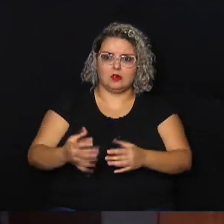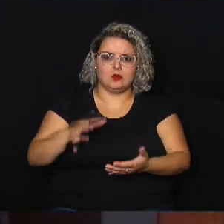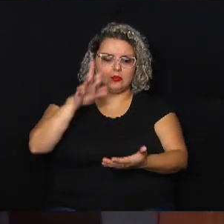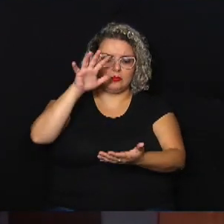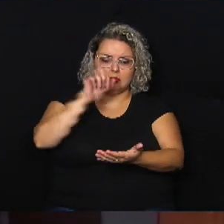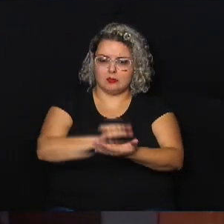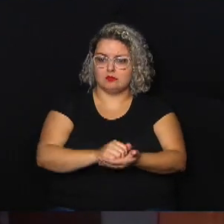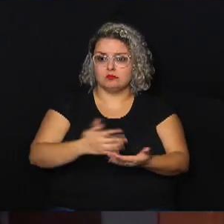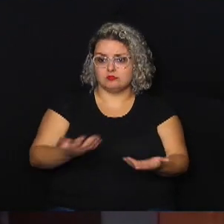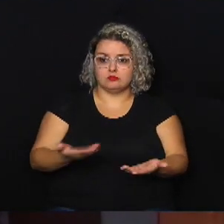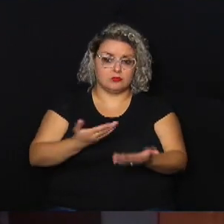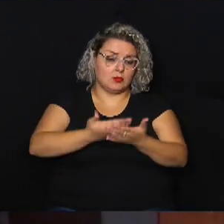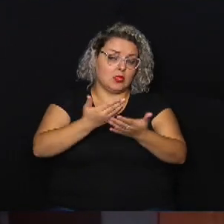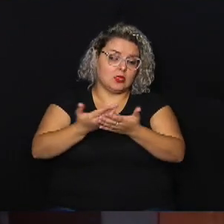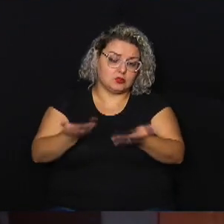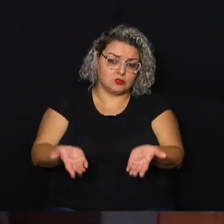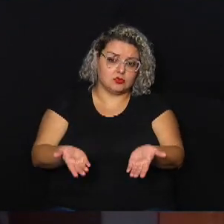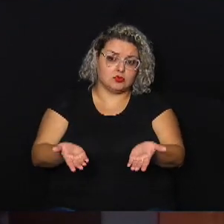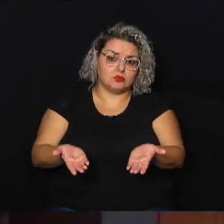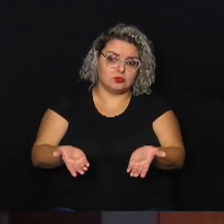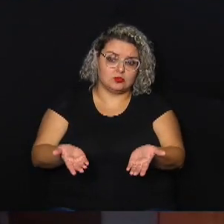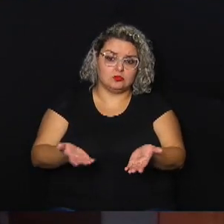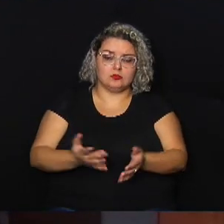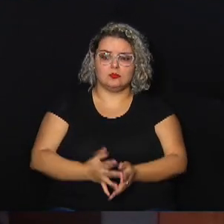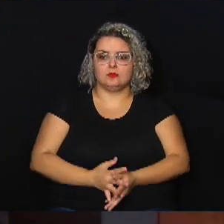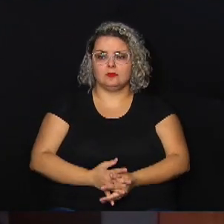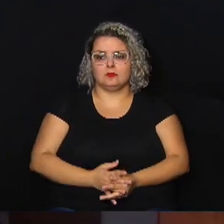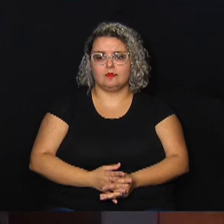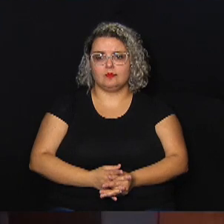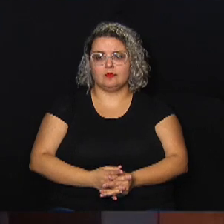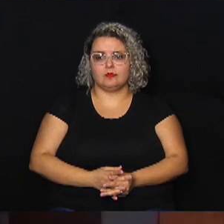isso e estude. Não há... O grande